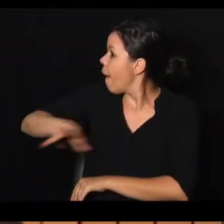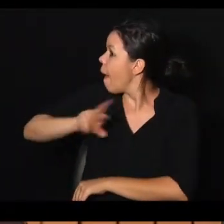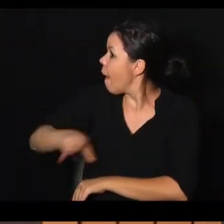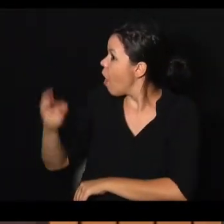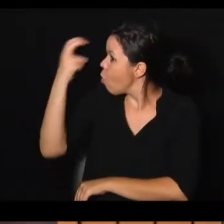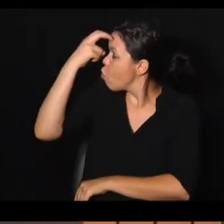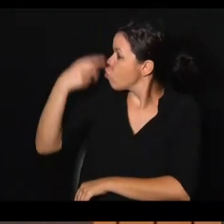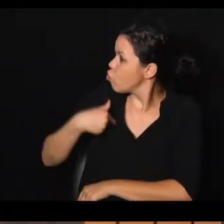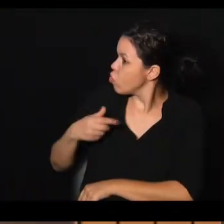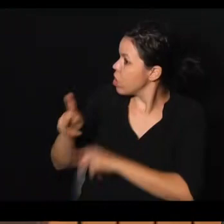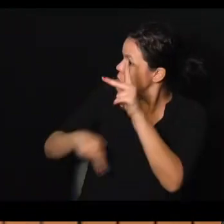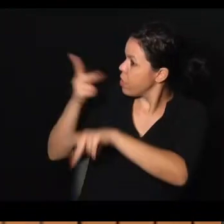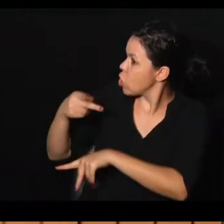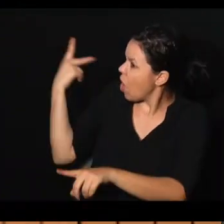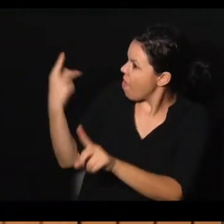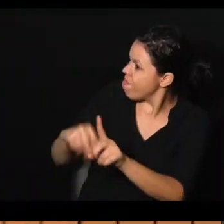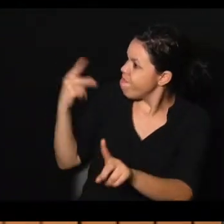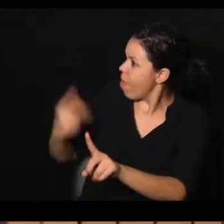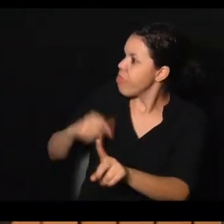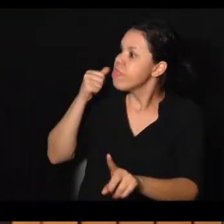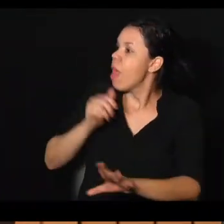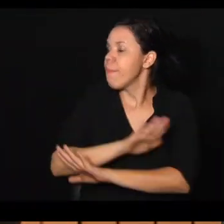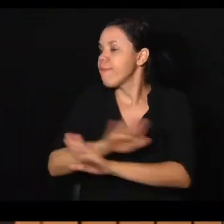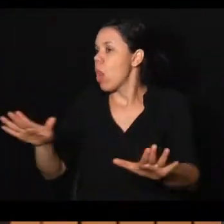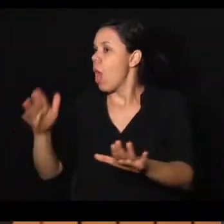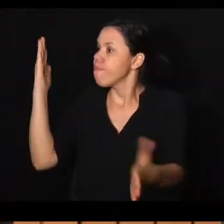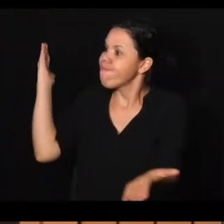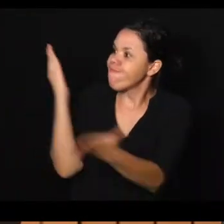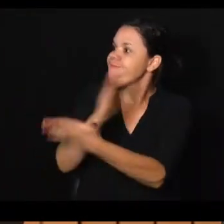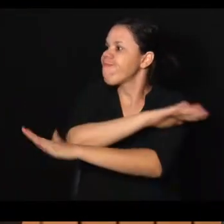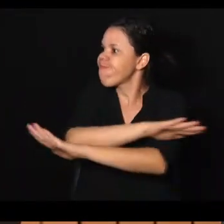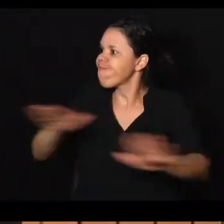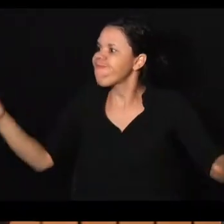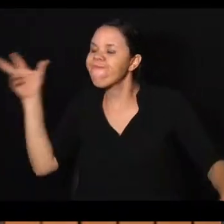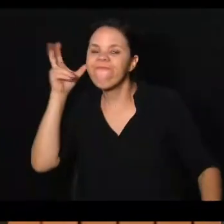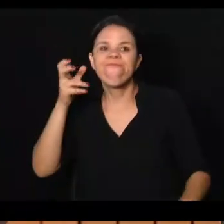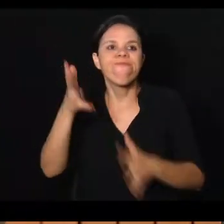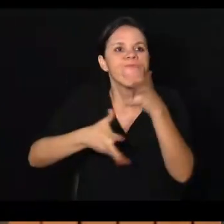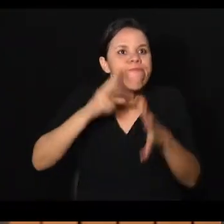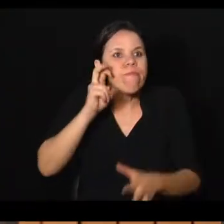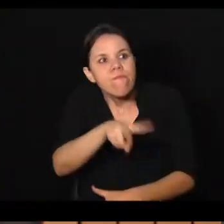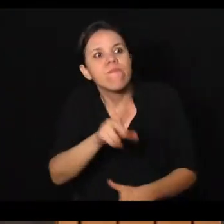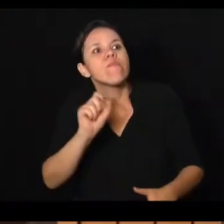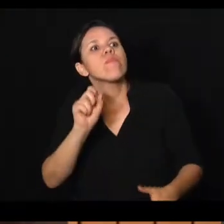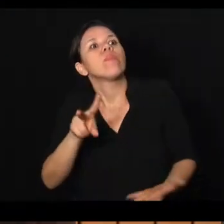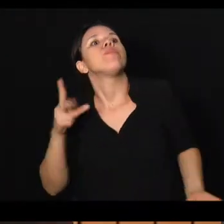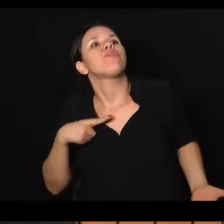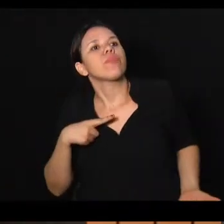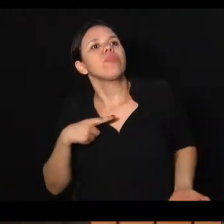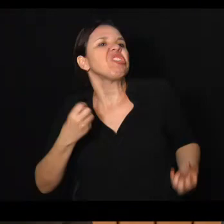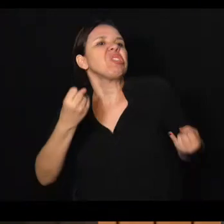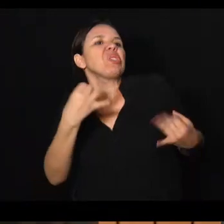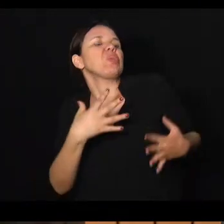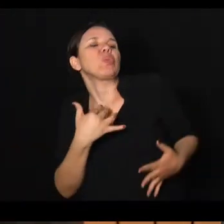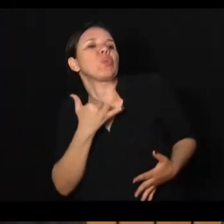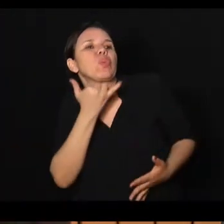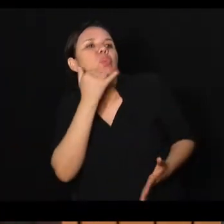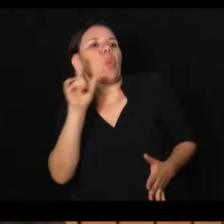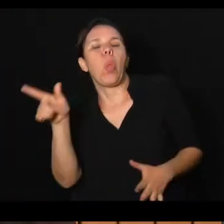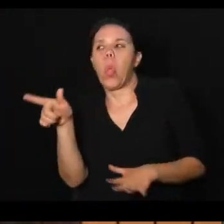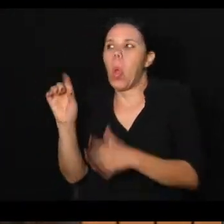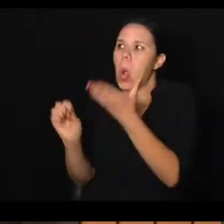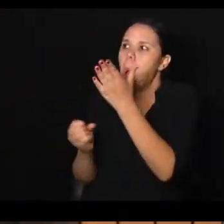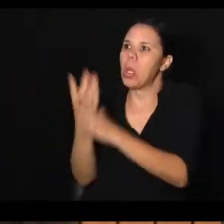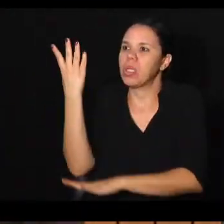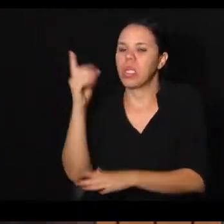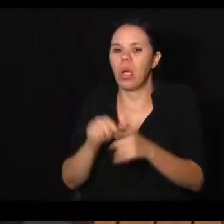meu povo bater em mulher. Chega de ouvir no Brasil justificativa como o